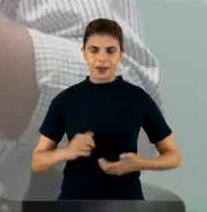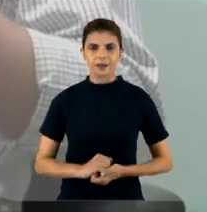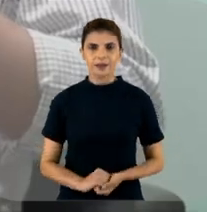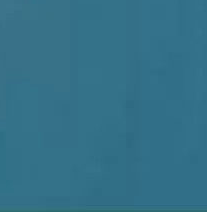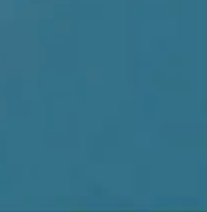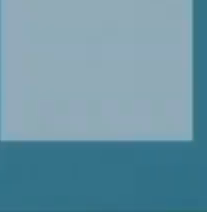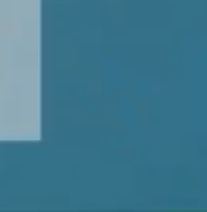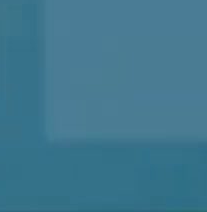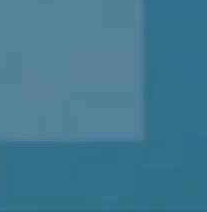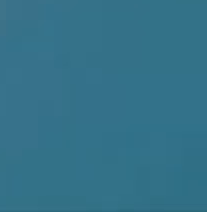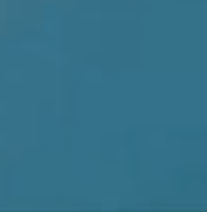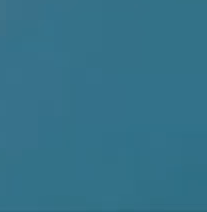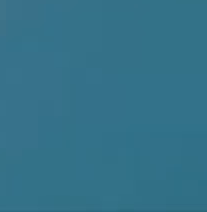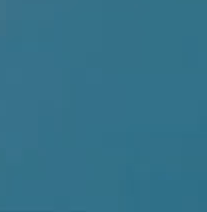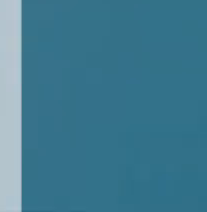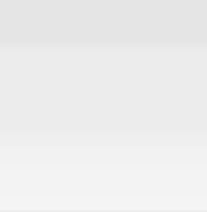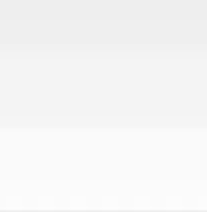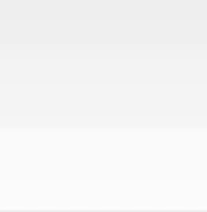feira de